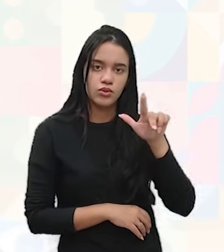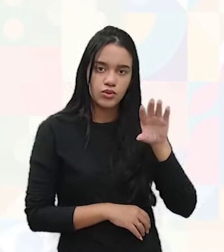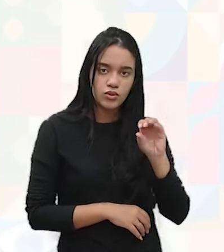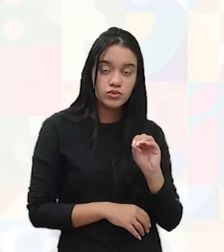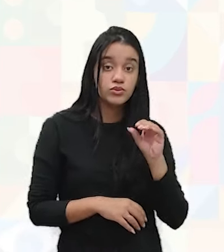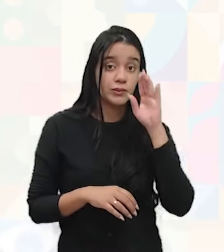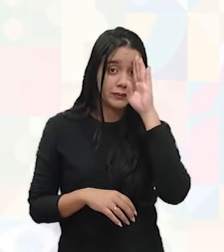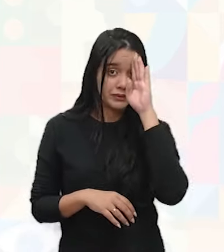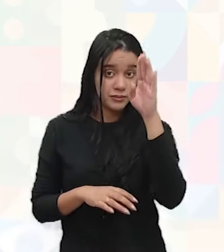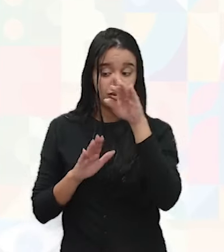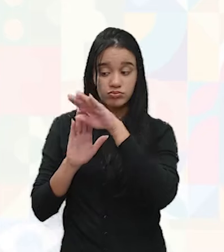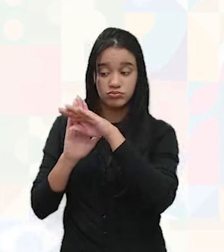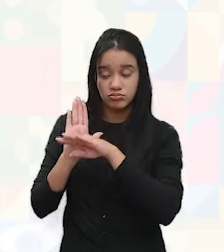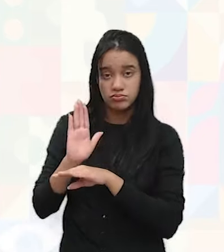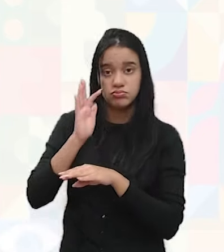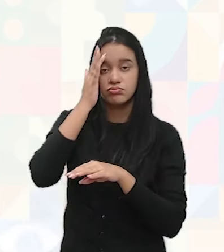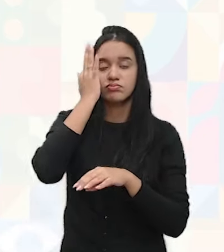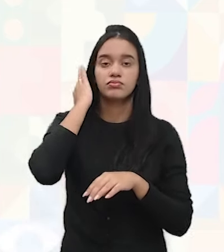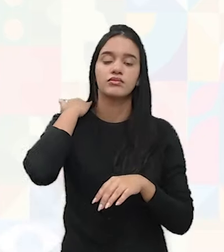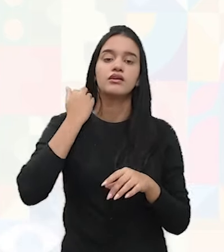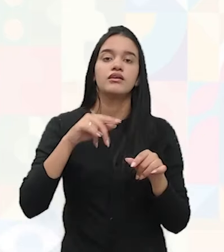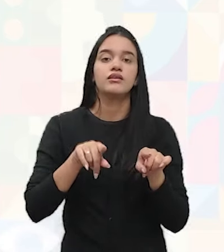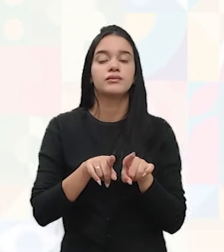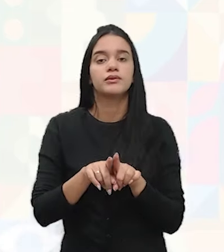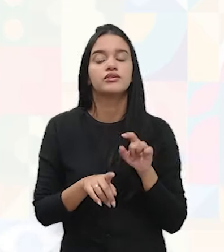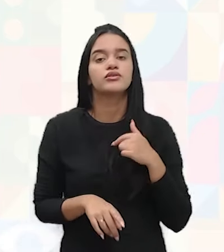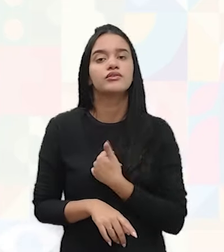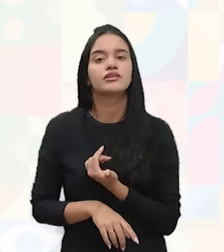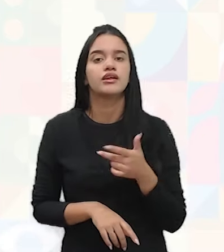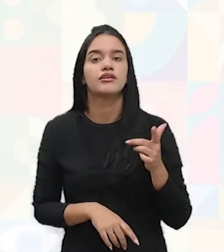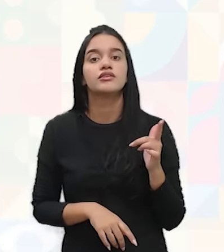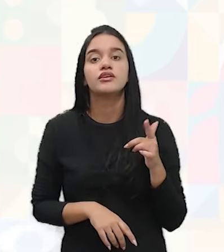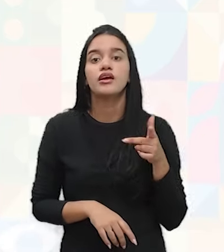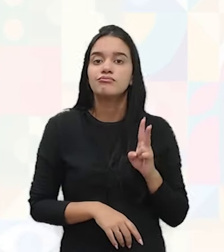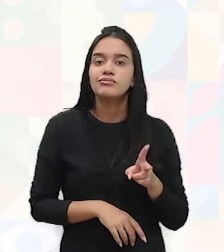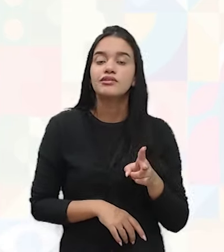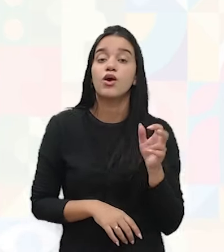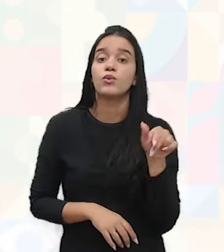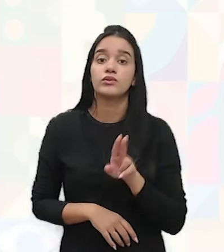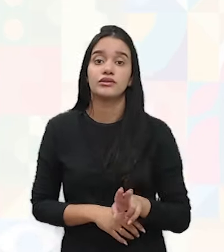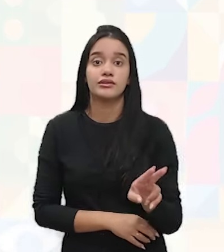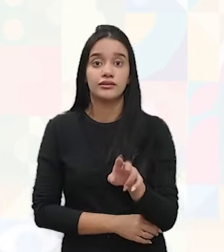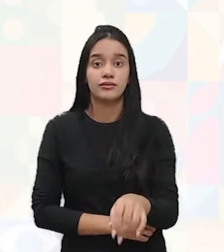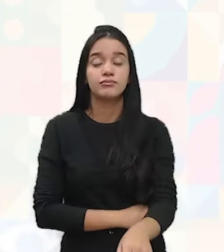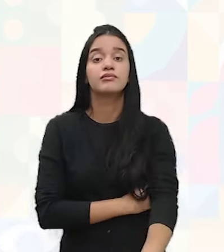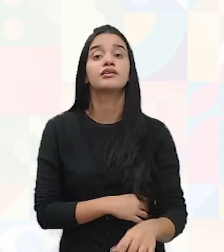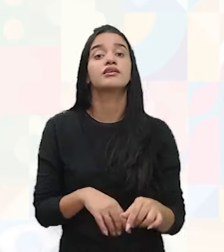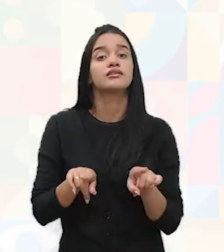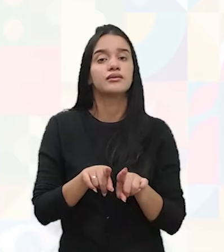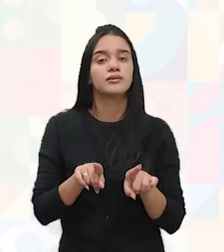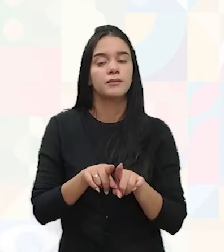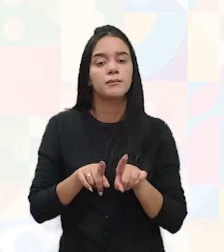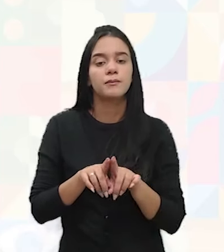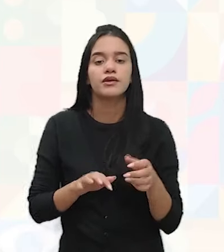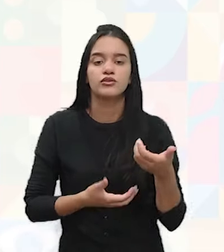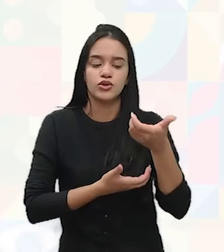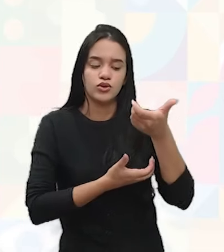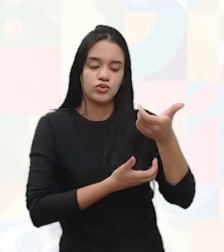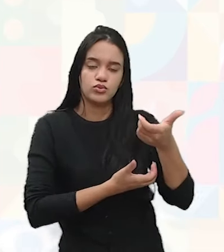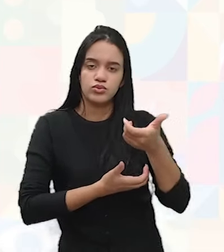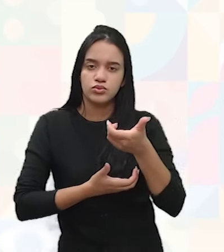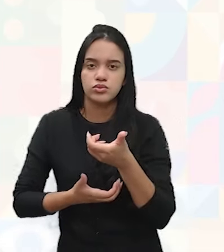disso os principais passos que a gente deve seguir a utilizar um extintor Tá certo eh utilizar na posição vertical a